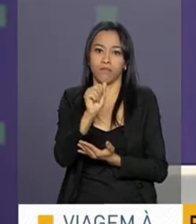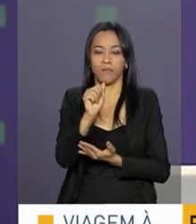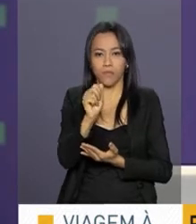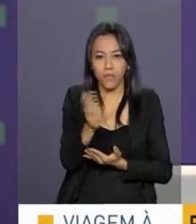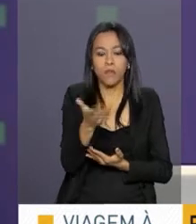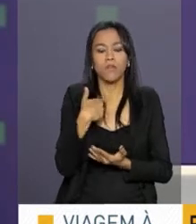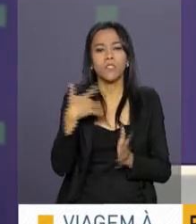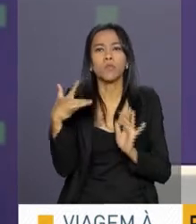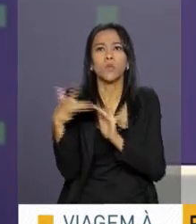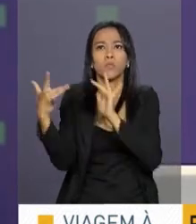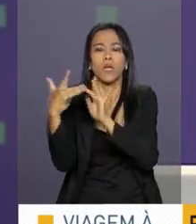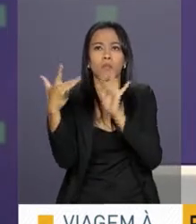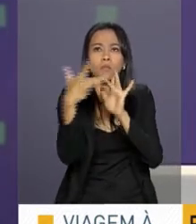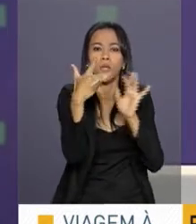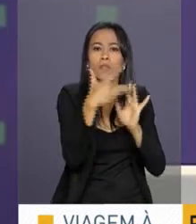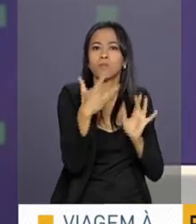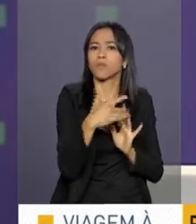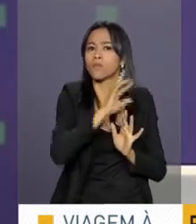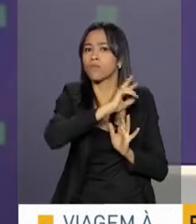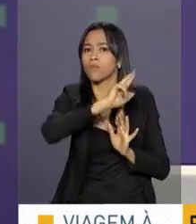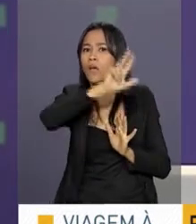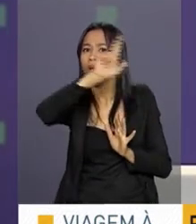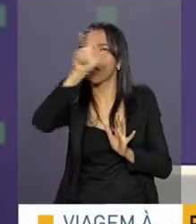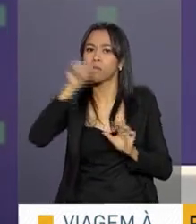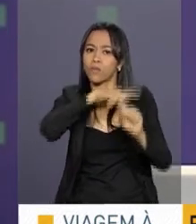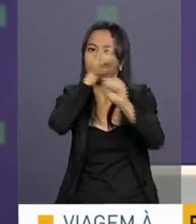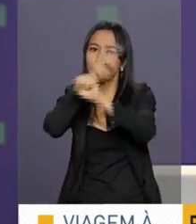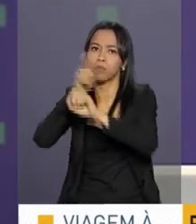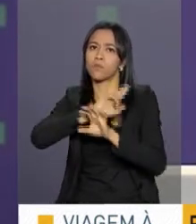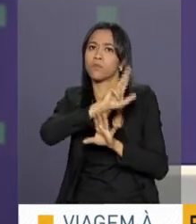inteiro, buscamos soluções,